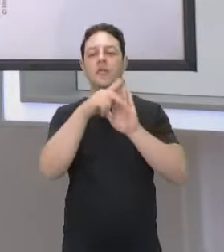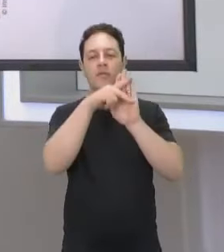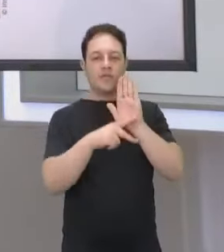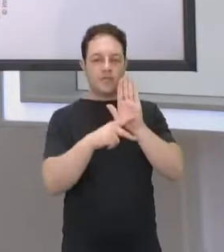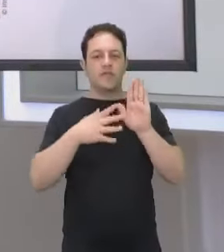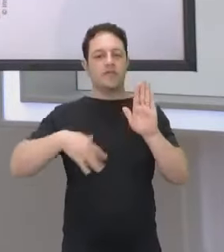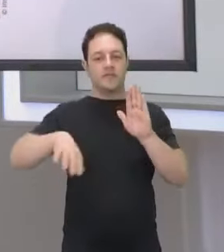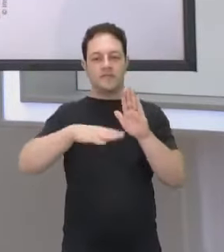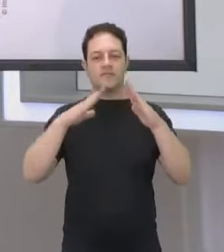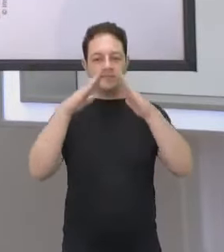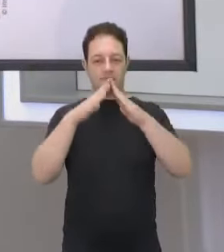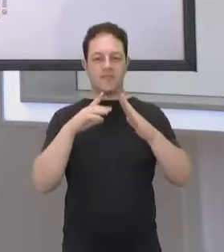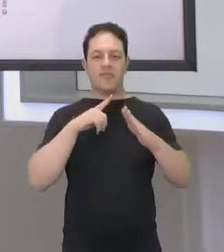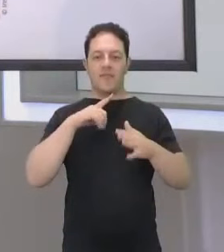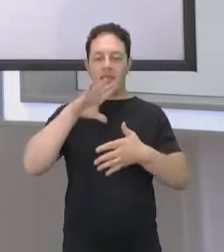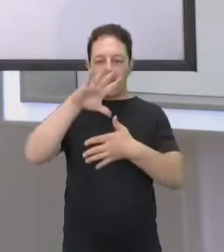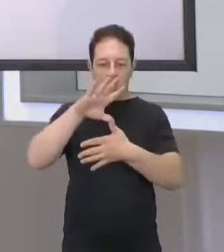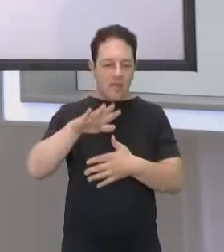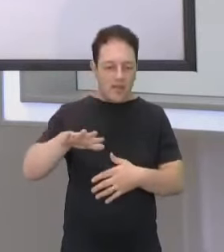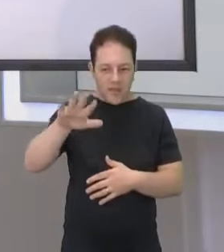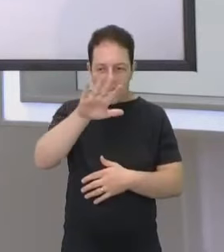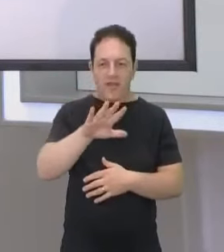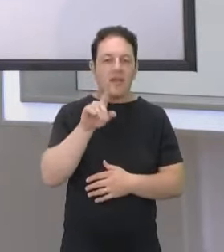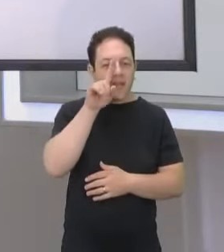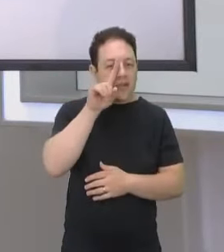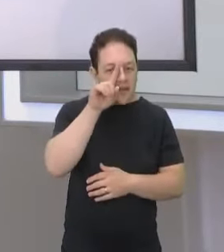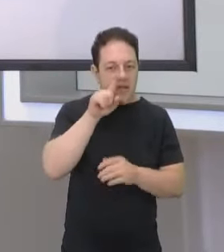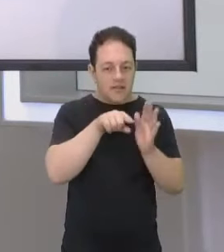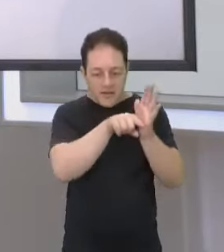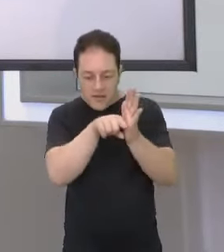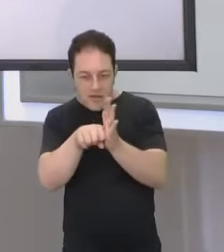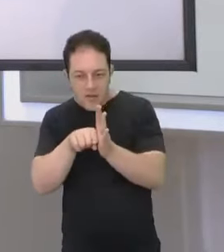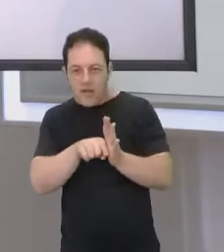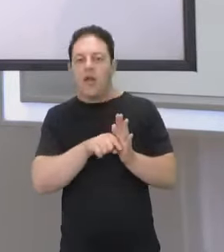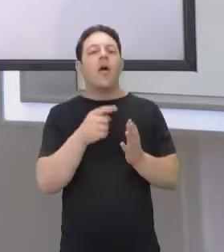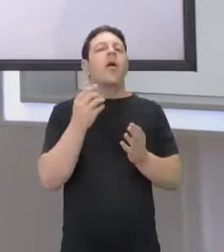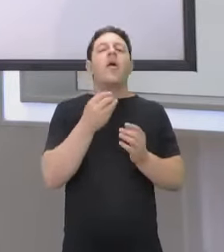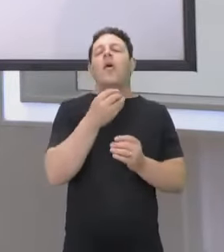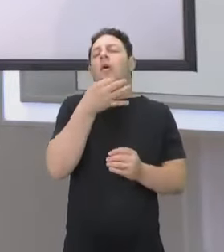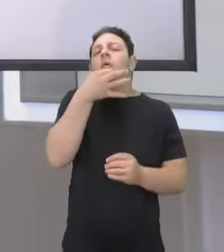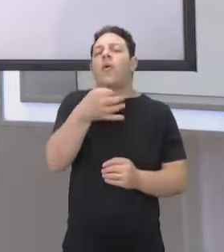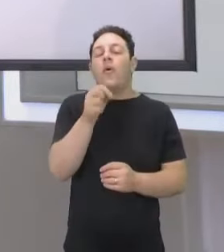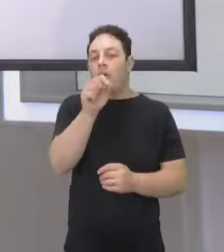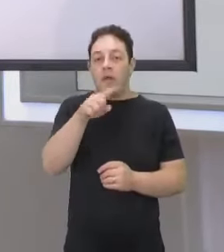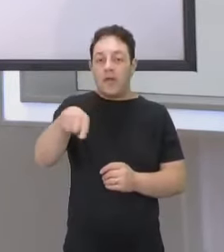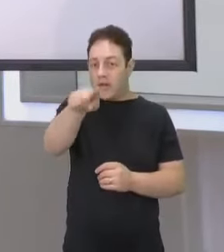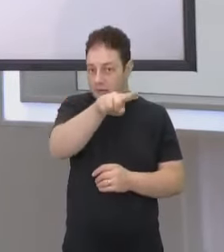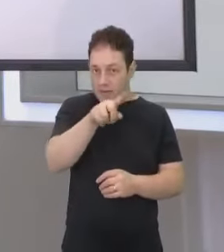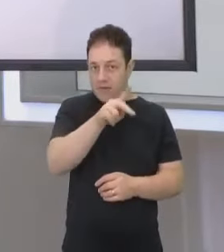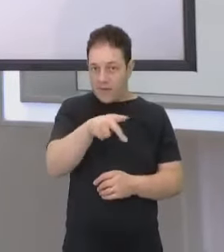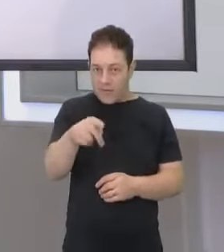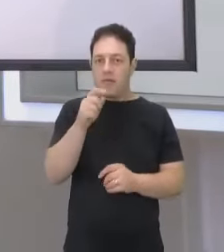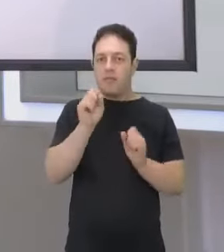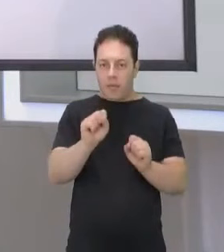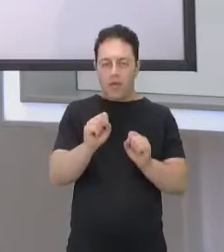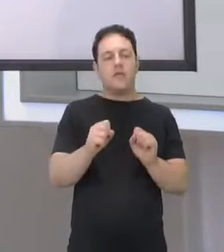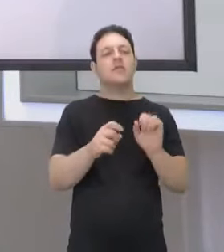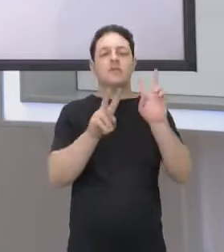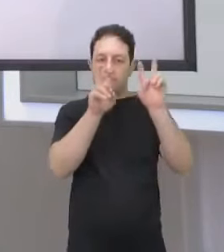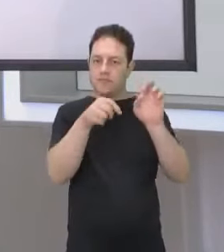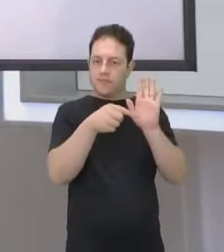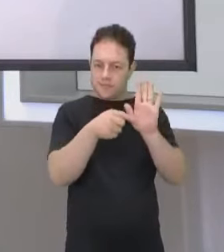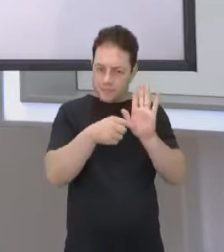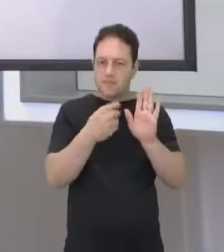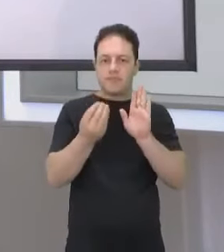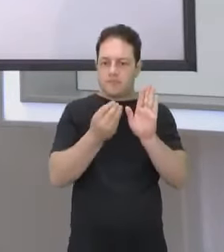lá trabalhando com um mapa, né, de risco, é sugerir que vocês trabalhem com a unidade escolar,